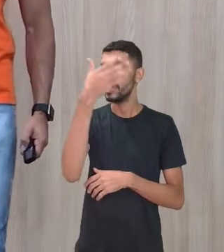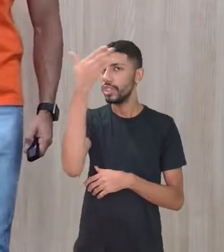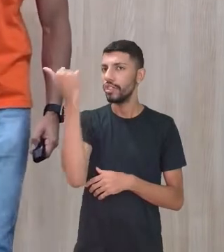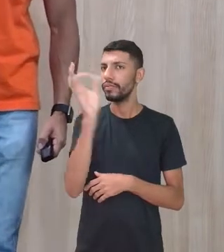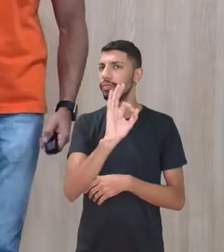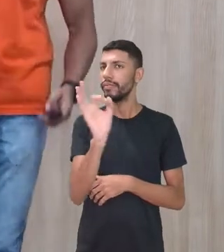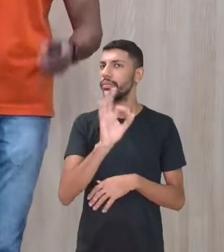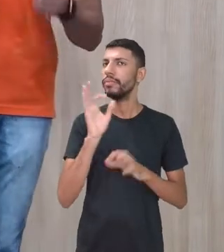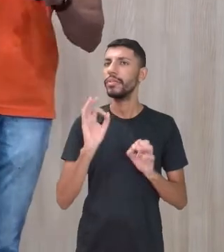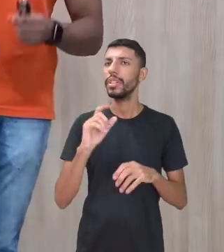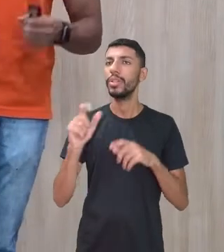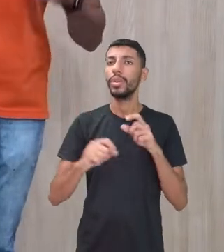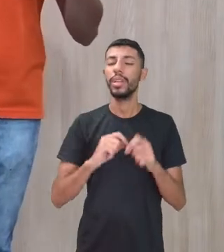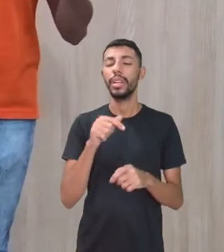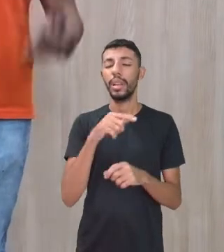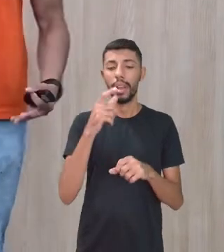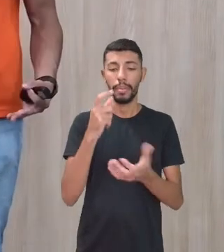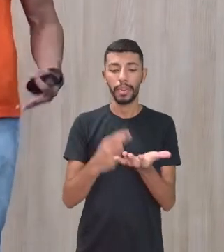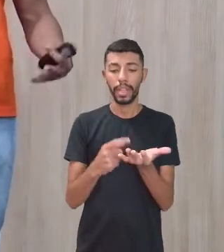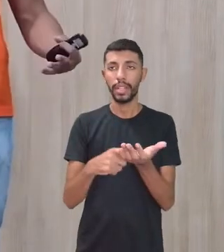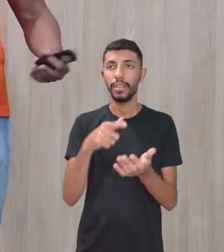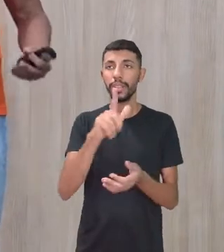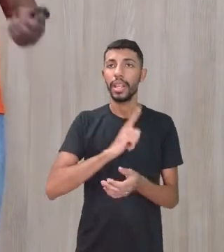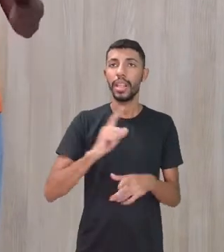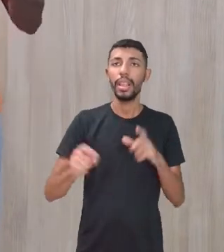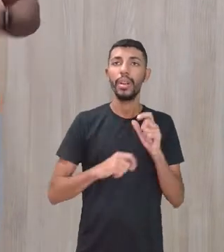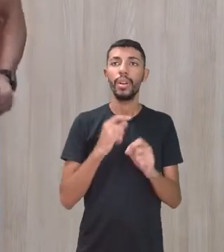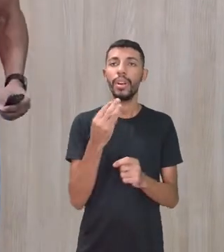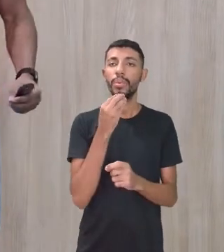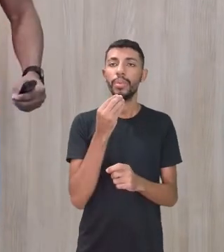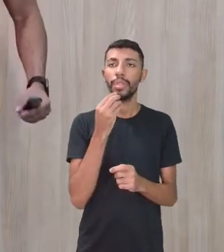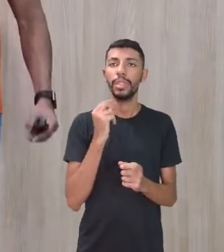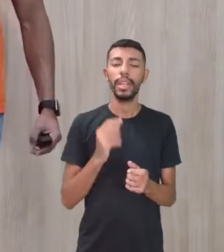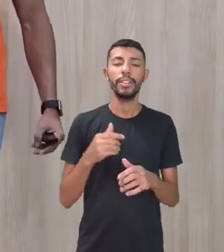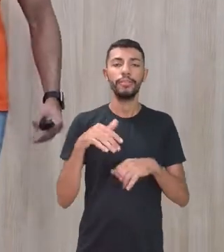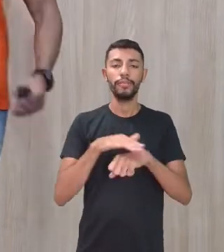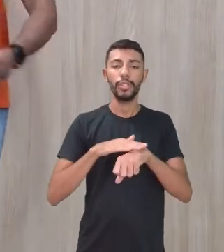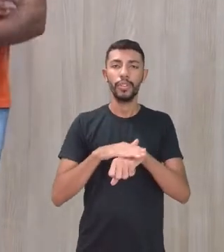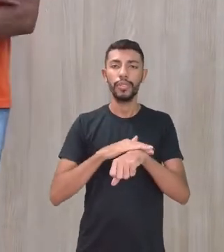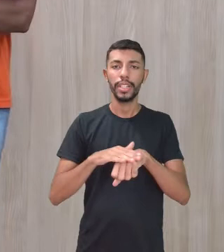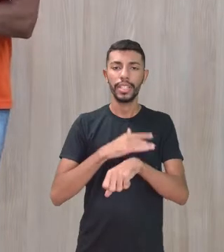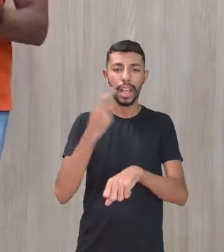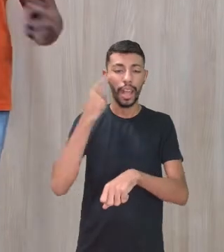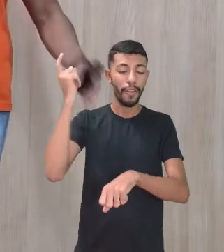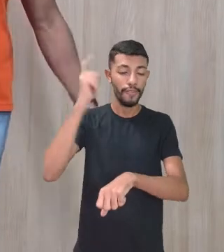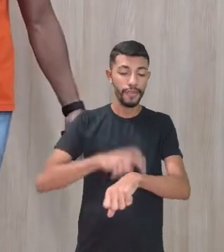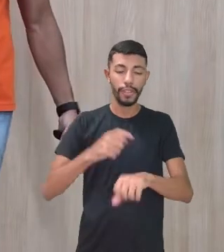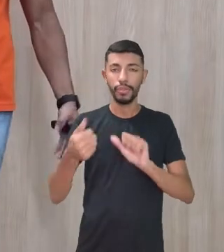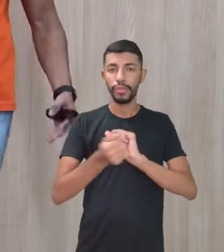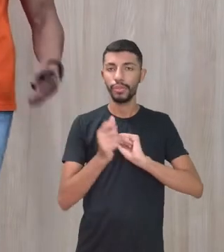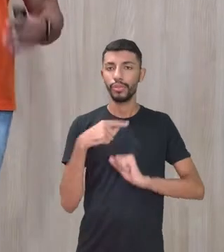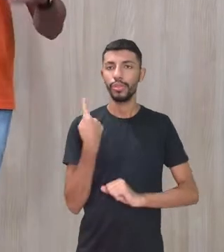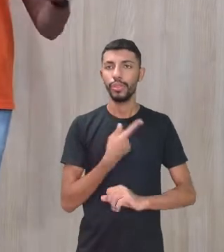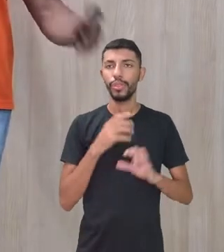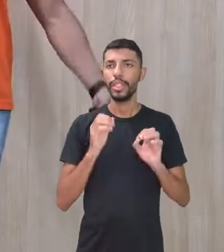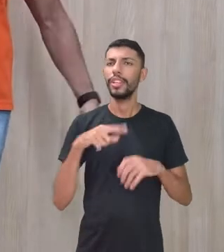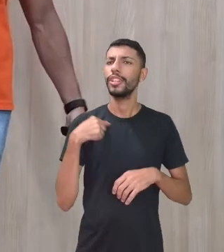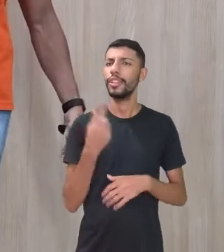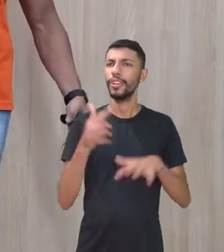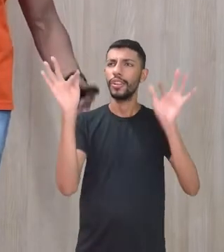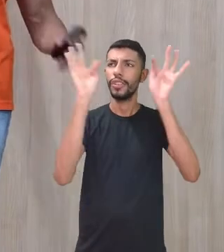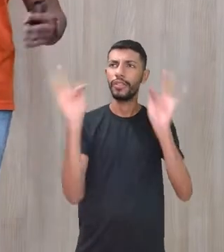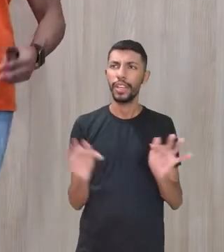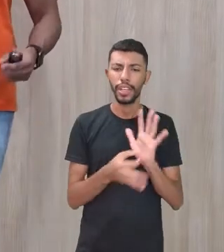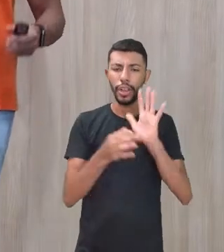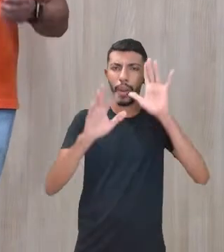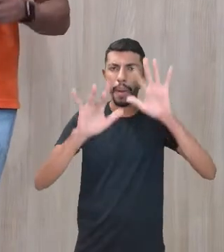tem a oportunidade de falar ao vivo com a gente, participando aqui no chat, que a gente fica extremamente feliz com cada